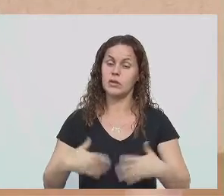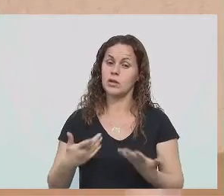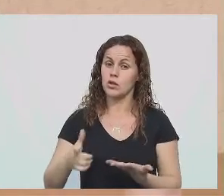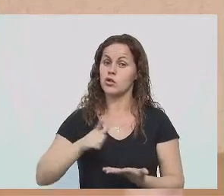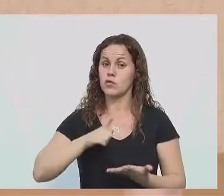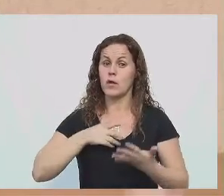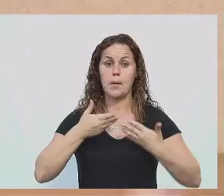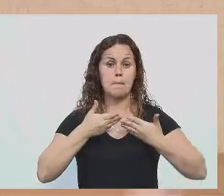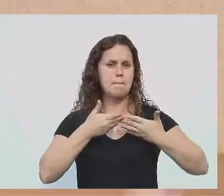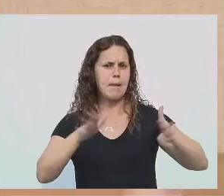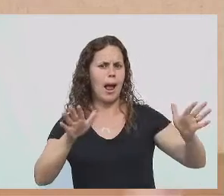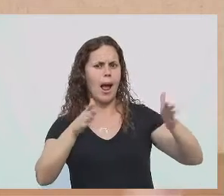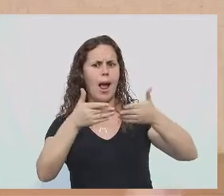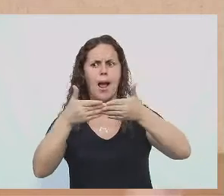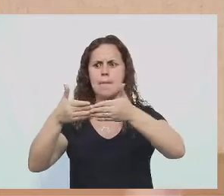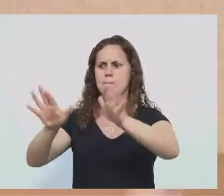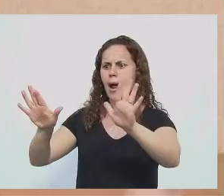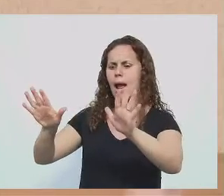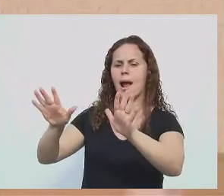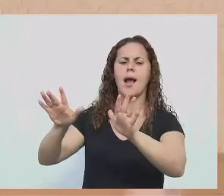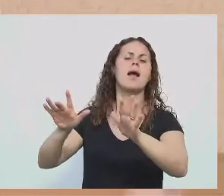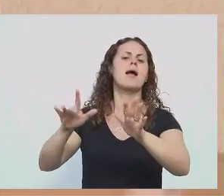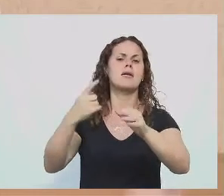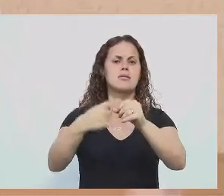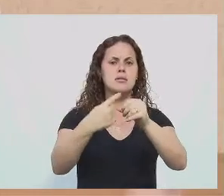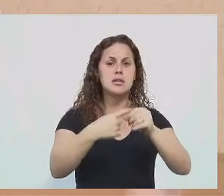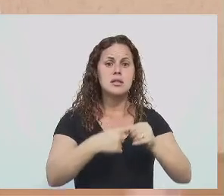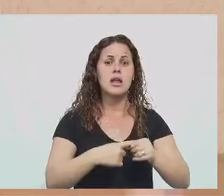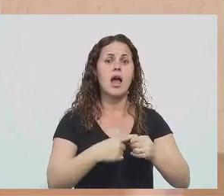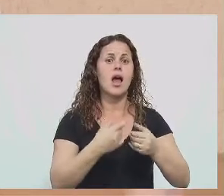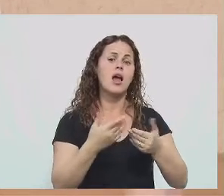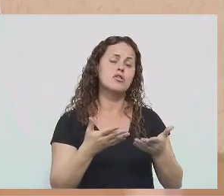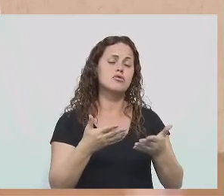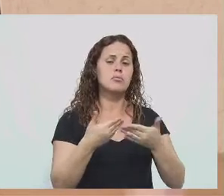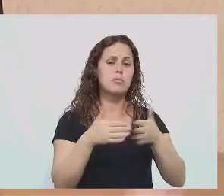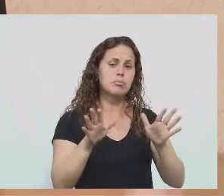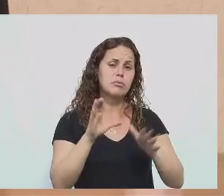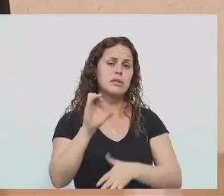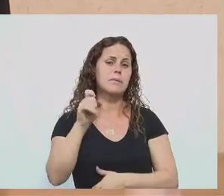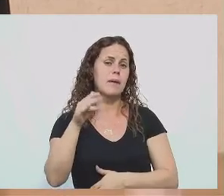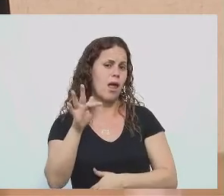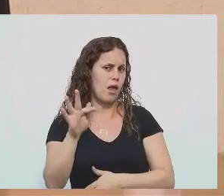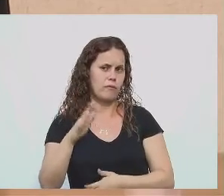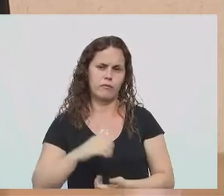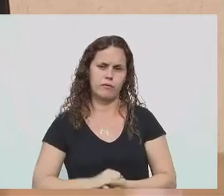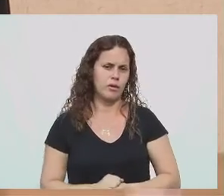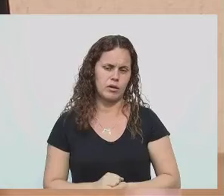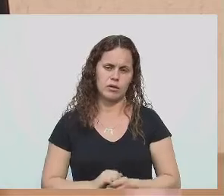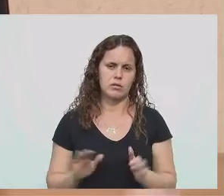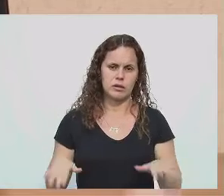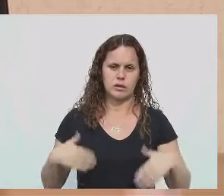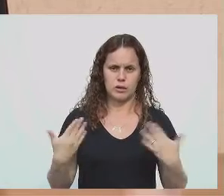realmente abrir a cidade aí, terminar com as barreiras e abrir também a questão do CPF. Mas, enfim,